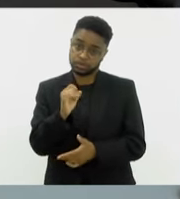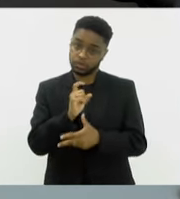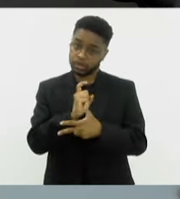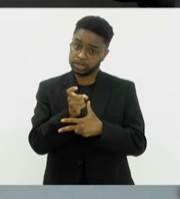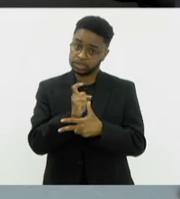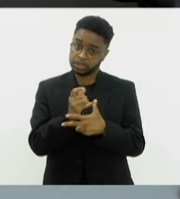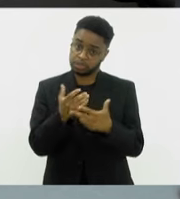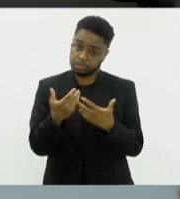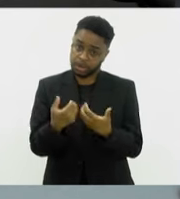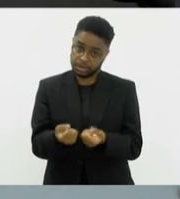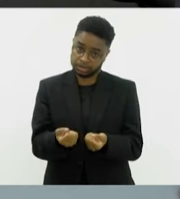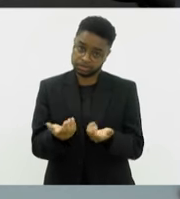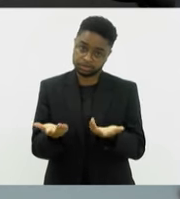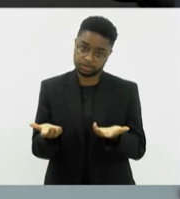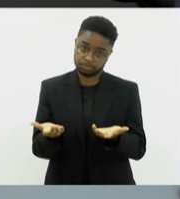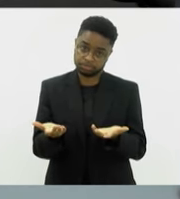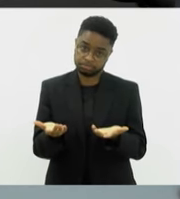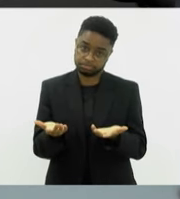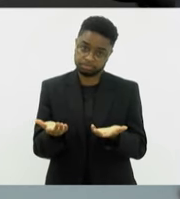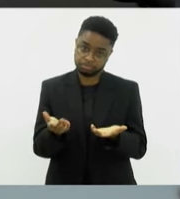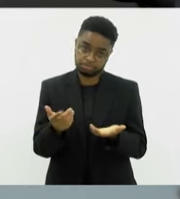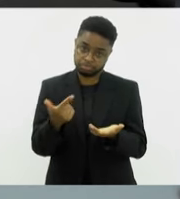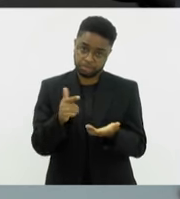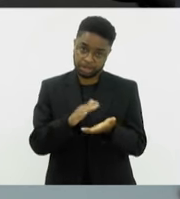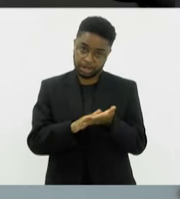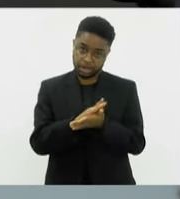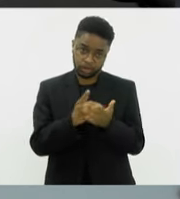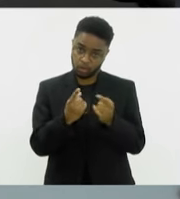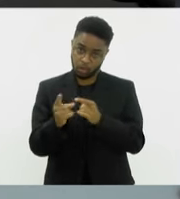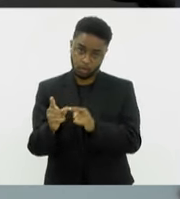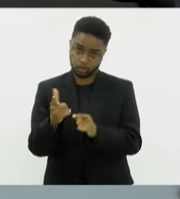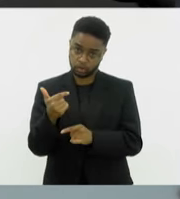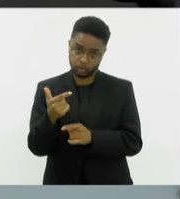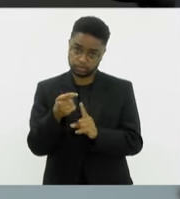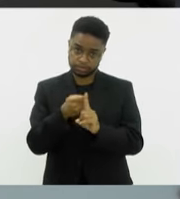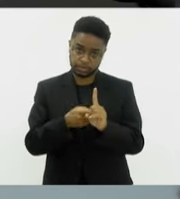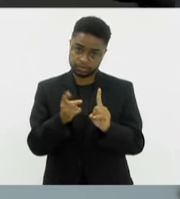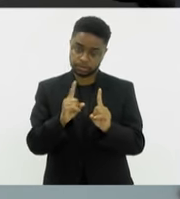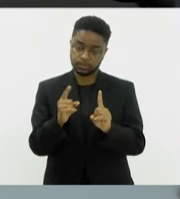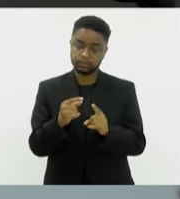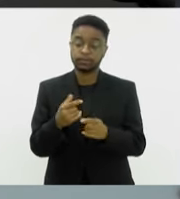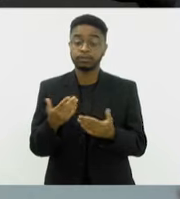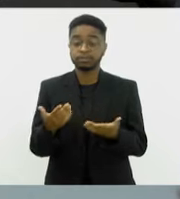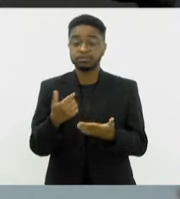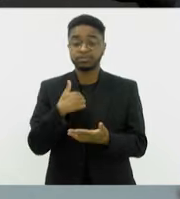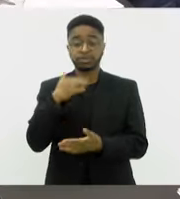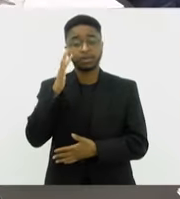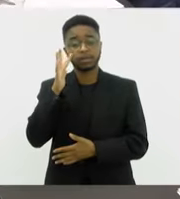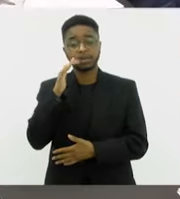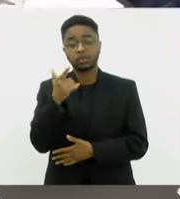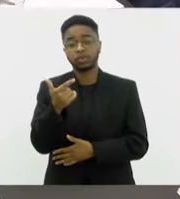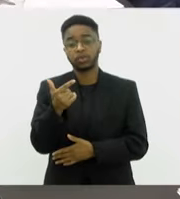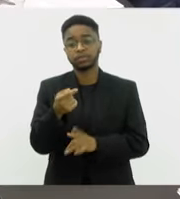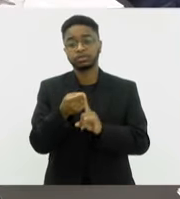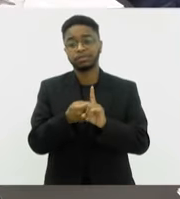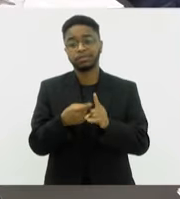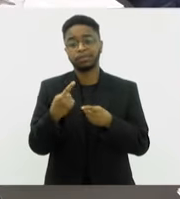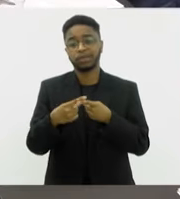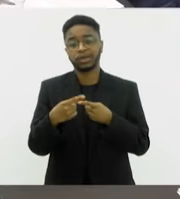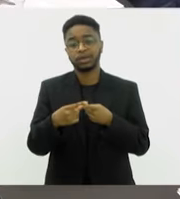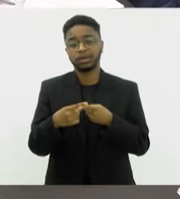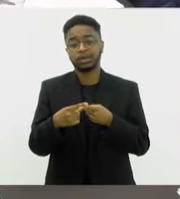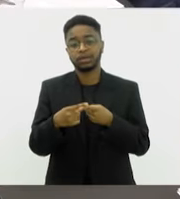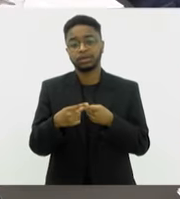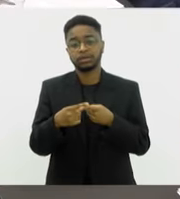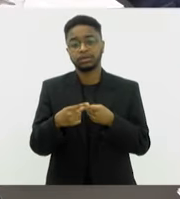a sancionar, nada temos contra seus 12. Mas é, a lógica de 12 é porque fica permanentemente o indivíduo lá